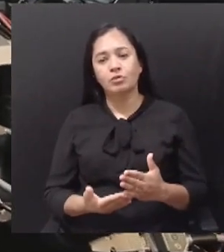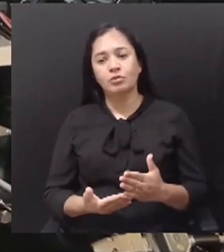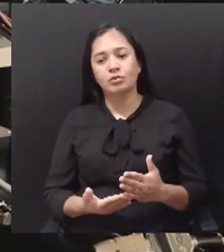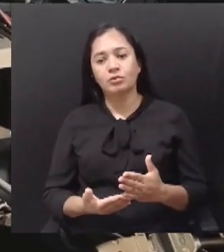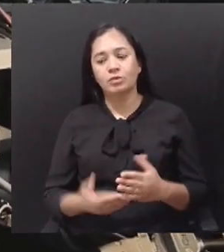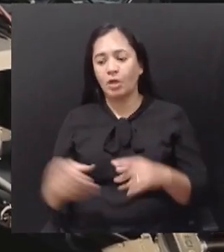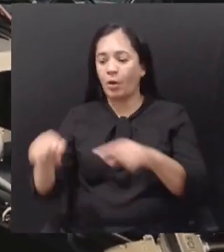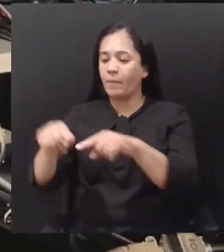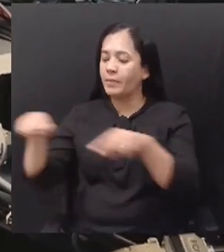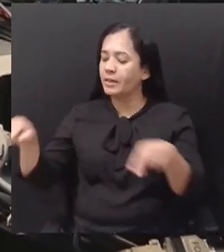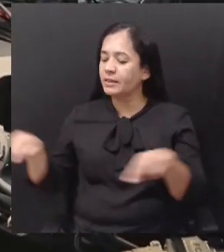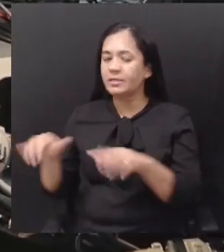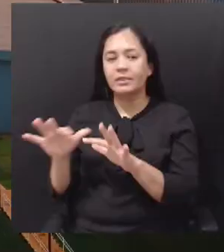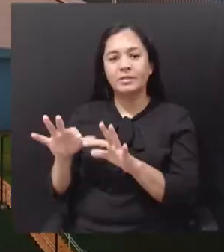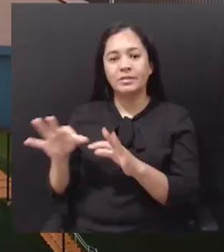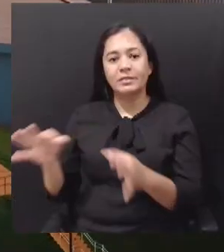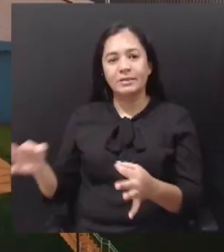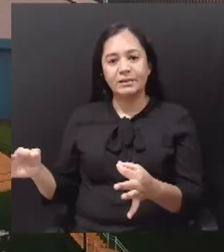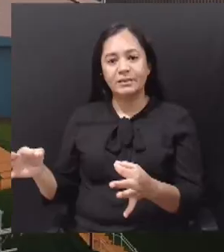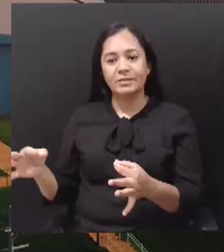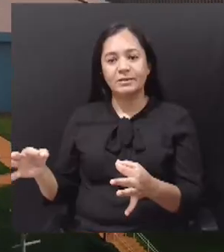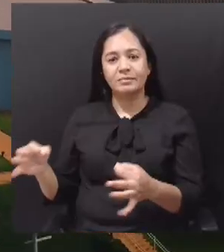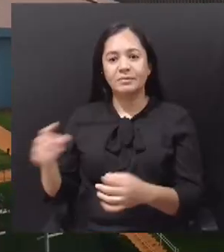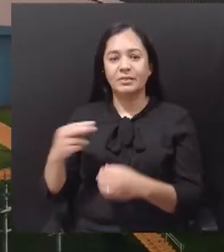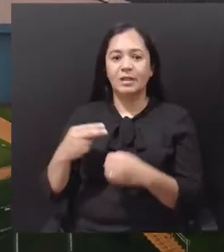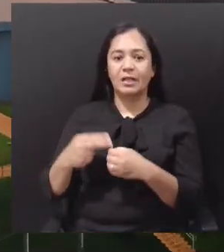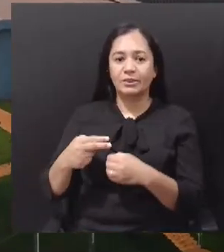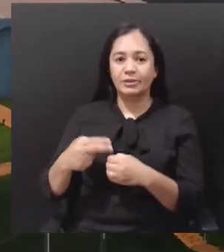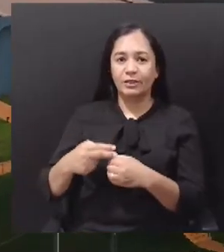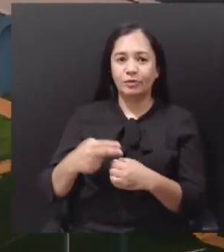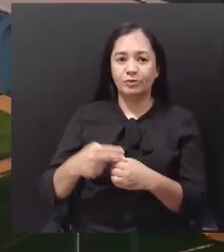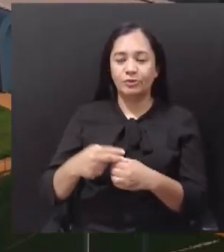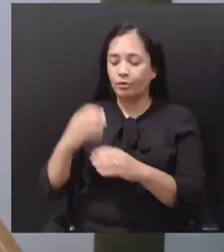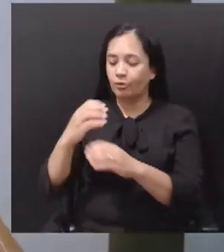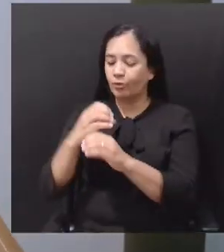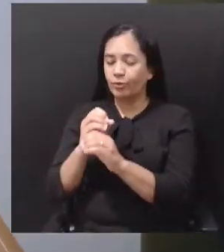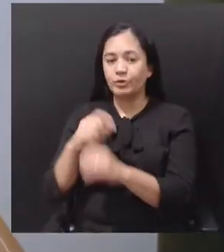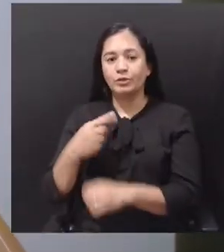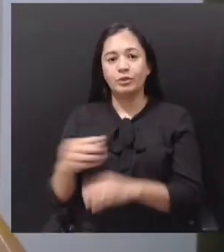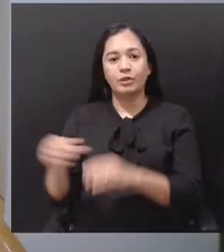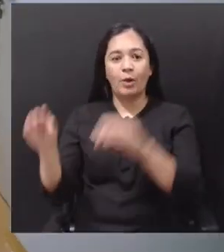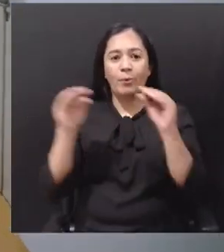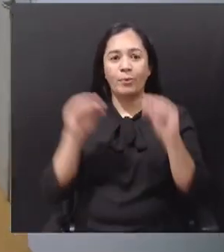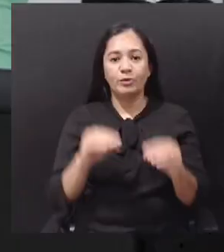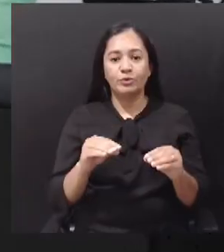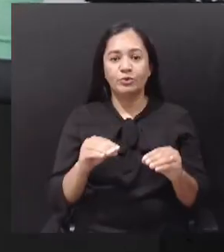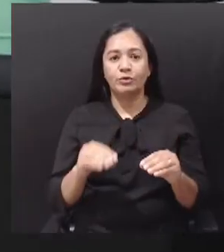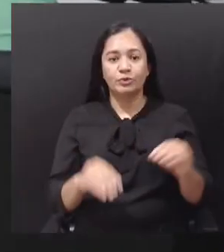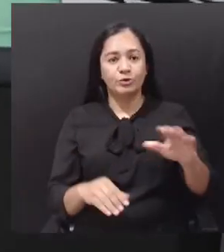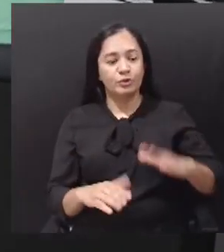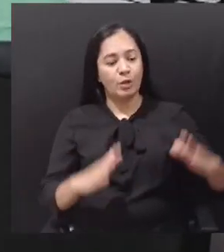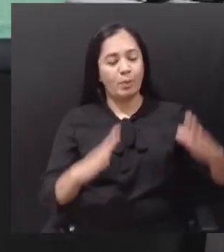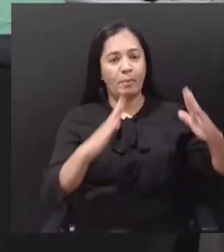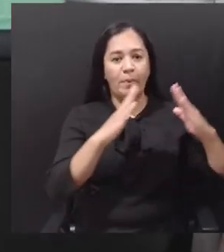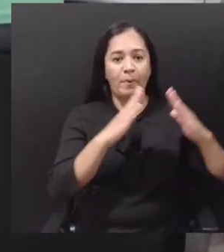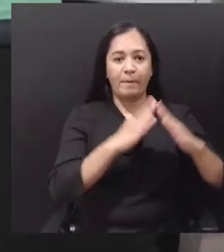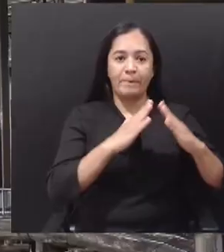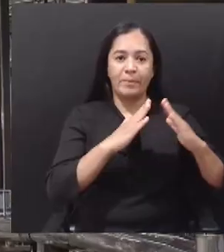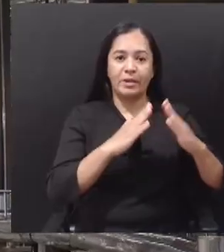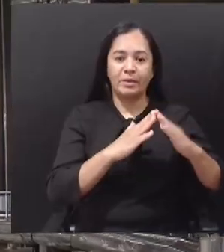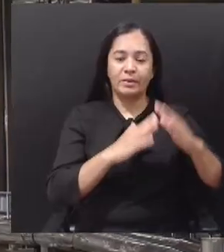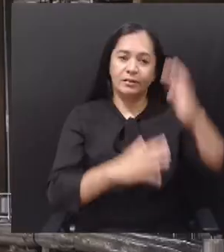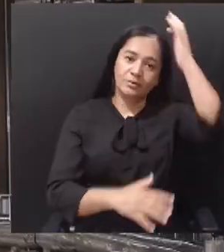na reitoria da Unicamp, que era o laboratório, depois a gente mudou para uma casa lá no bairro da